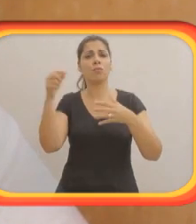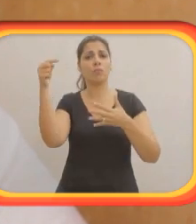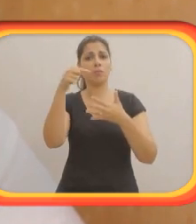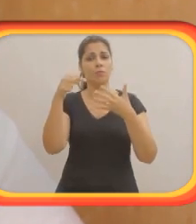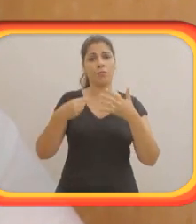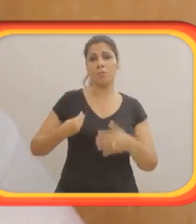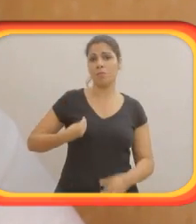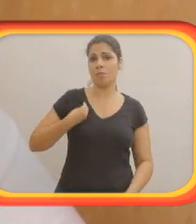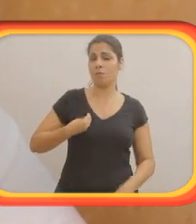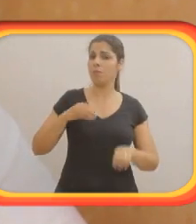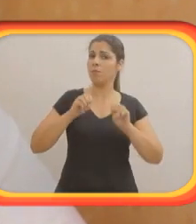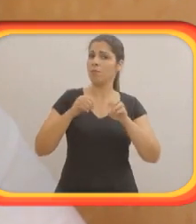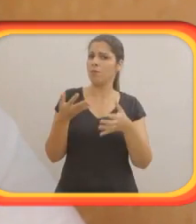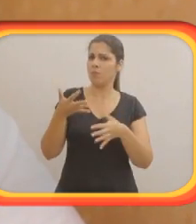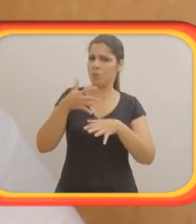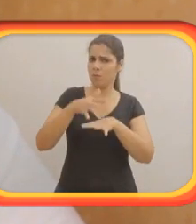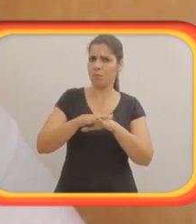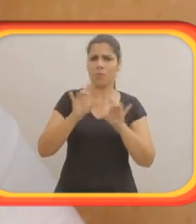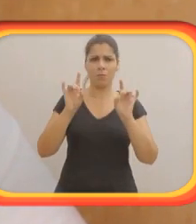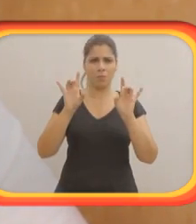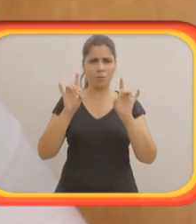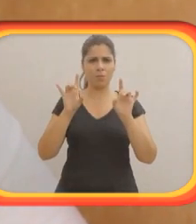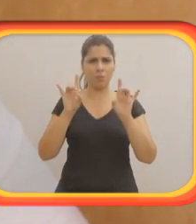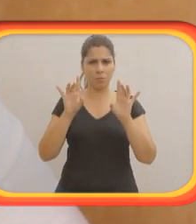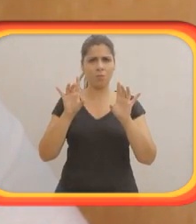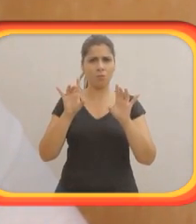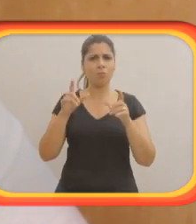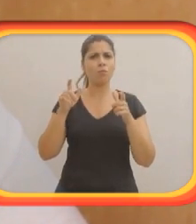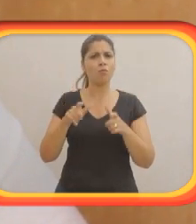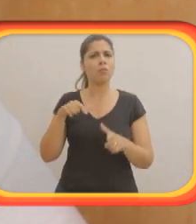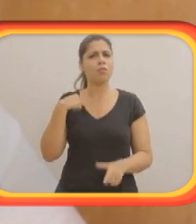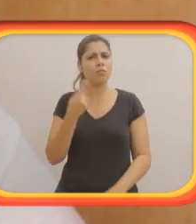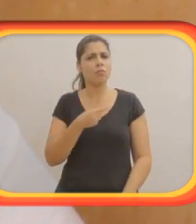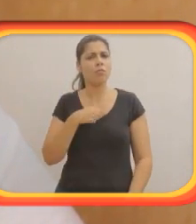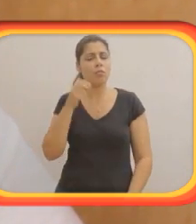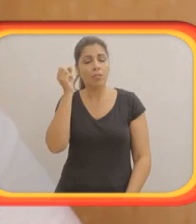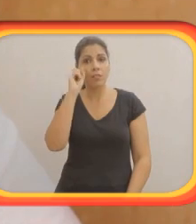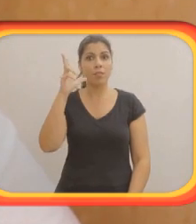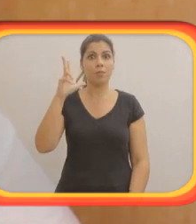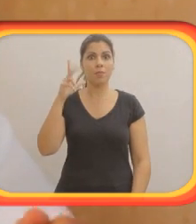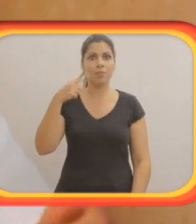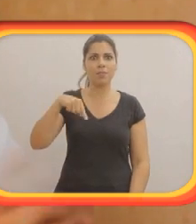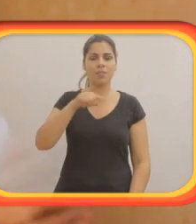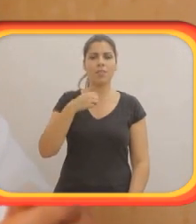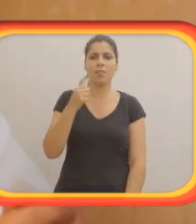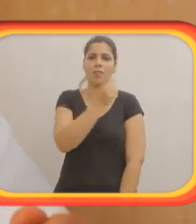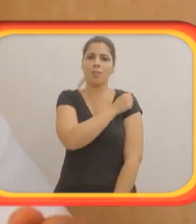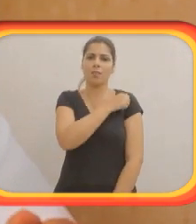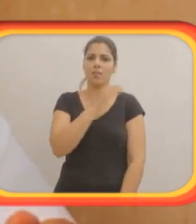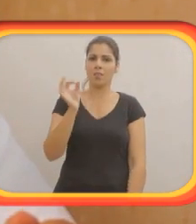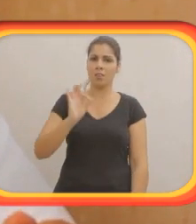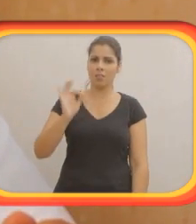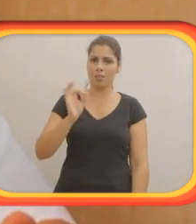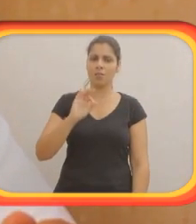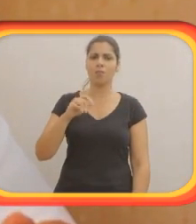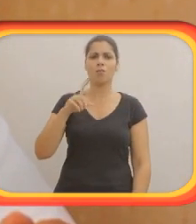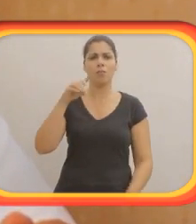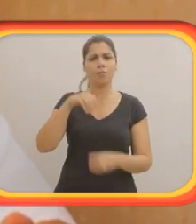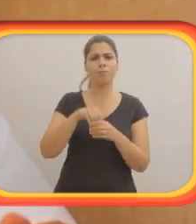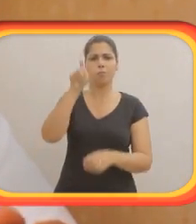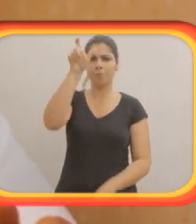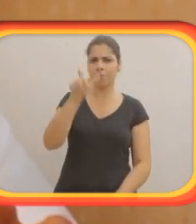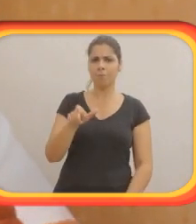especial e inclusiva. Uma disciplina que fala sobre questões atuais em educação especial, onde a gente tenta meio que